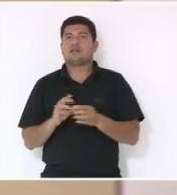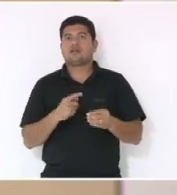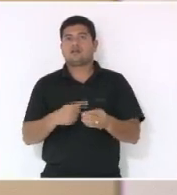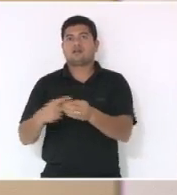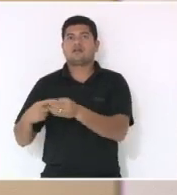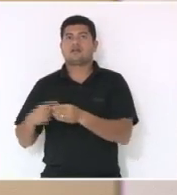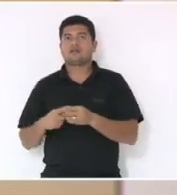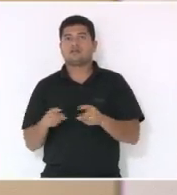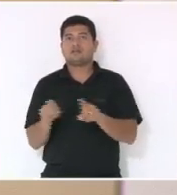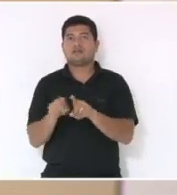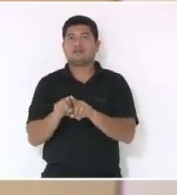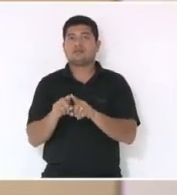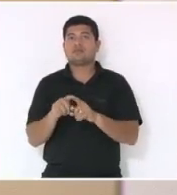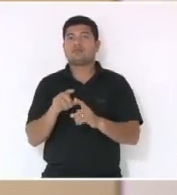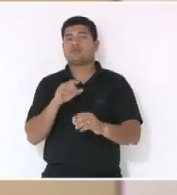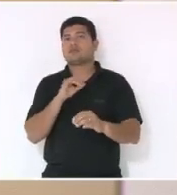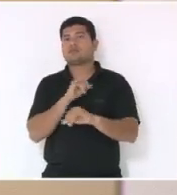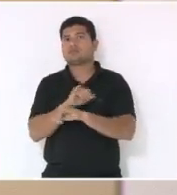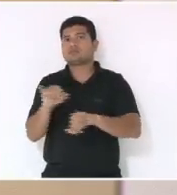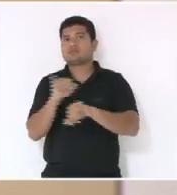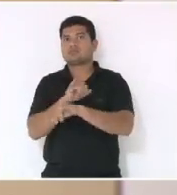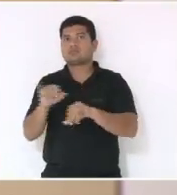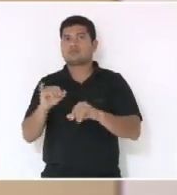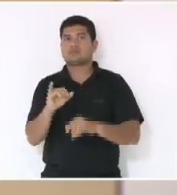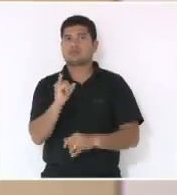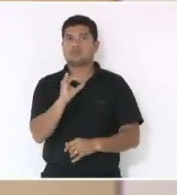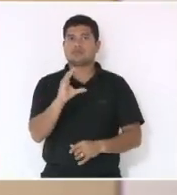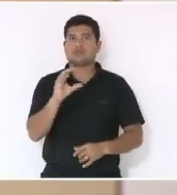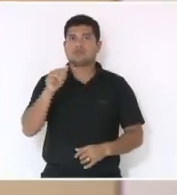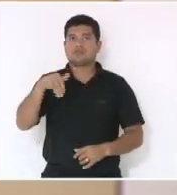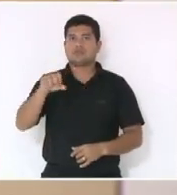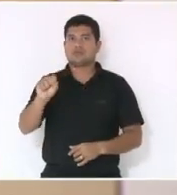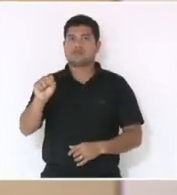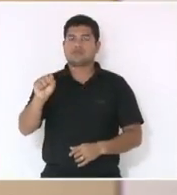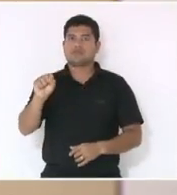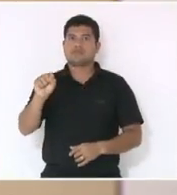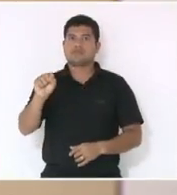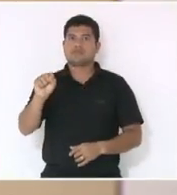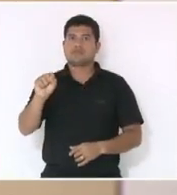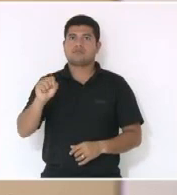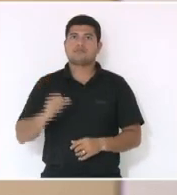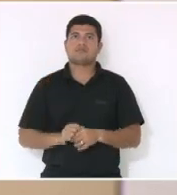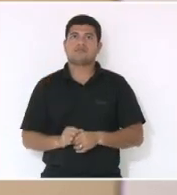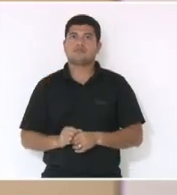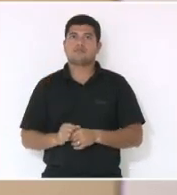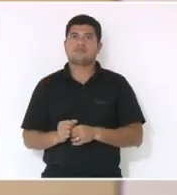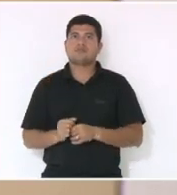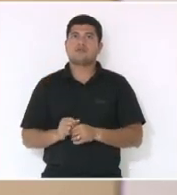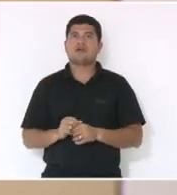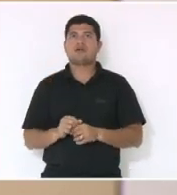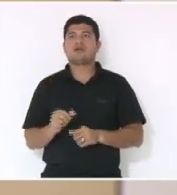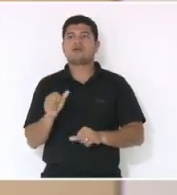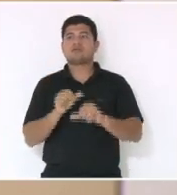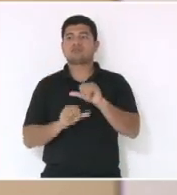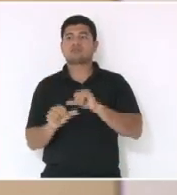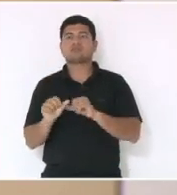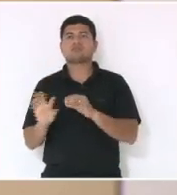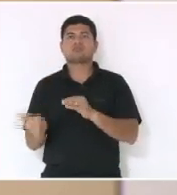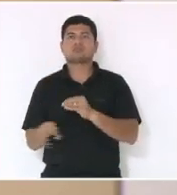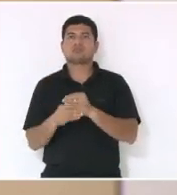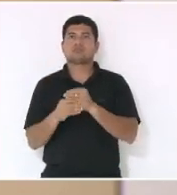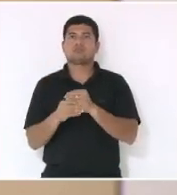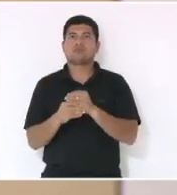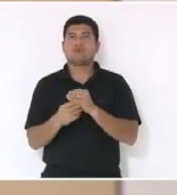comunicação, abro aspas, ICMS, fecho aspas, e adota outras providências.